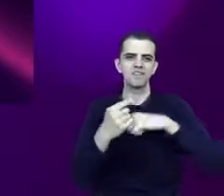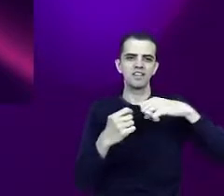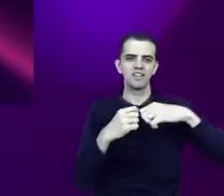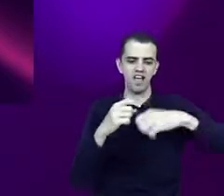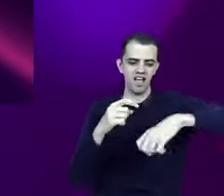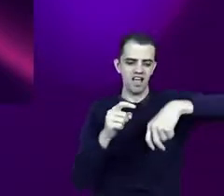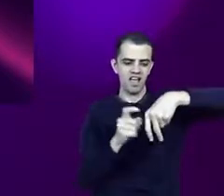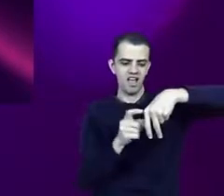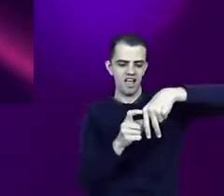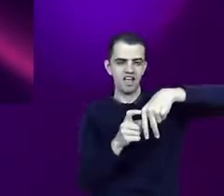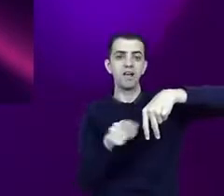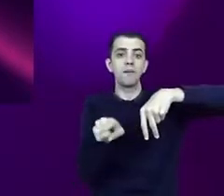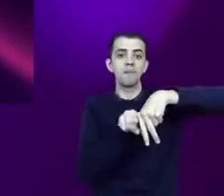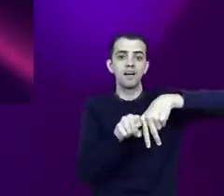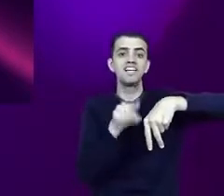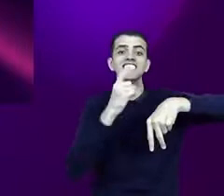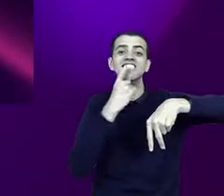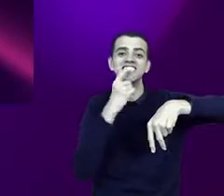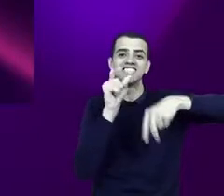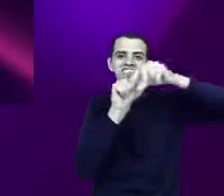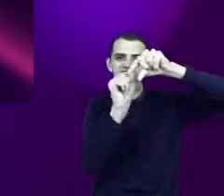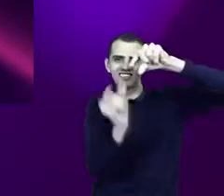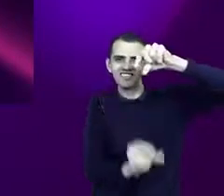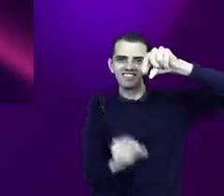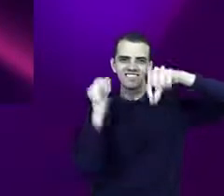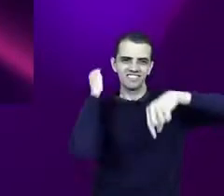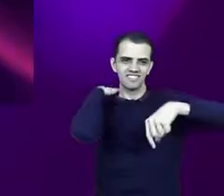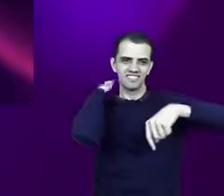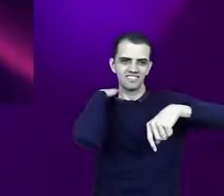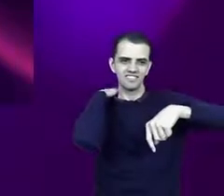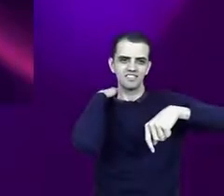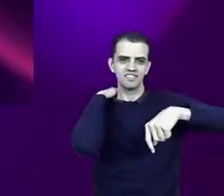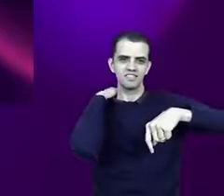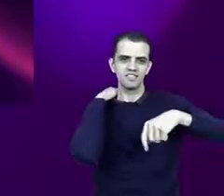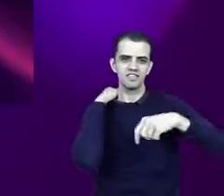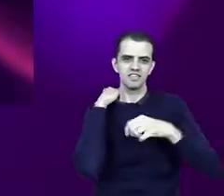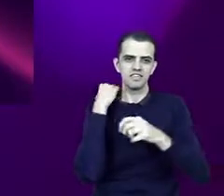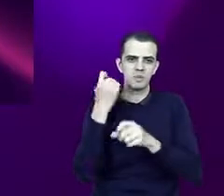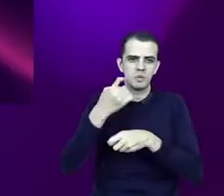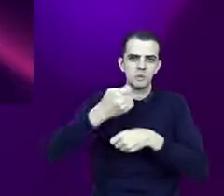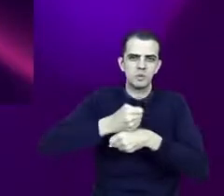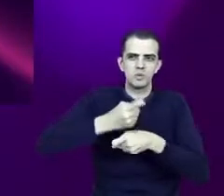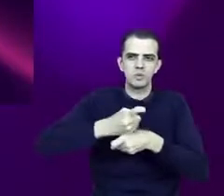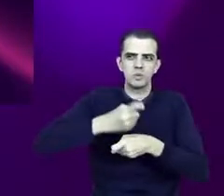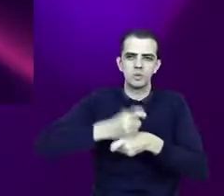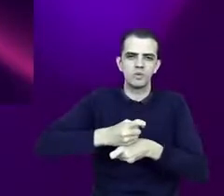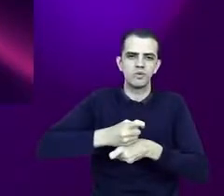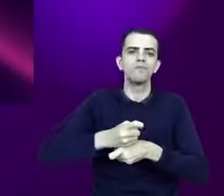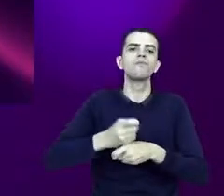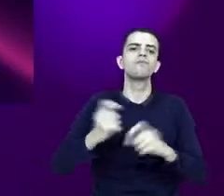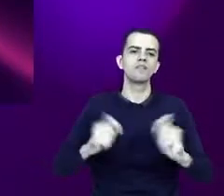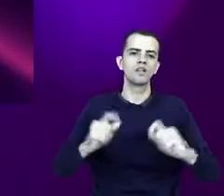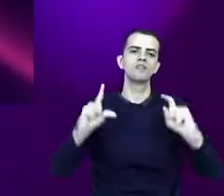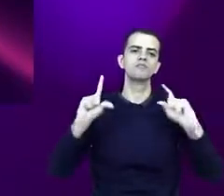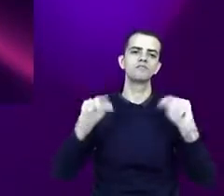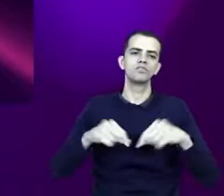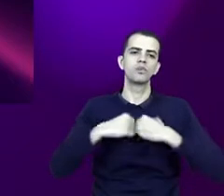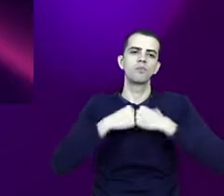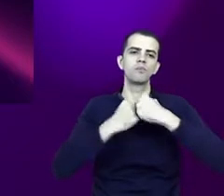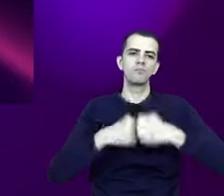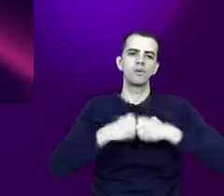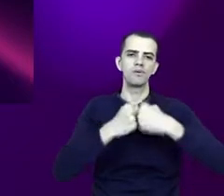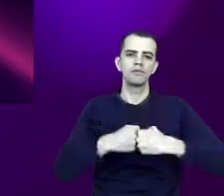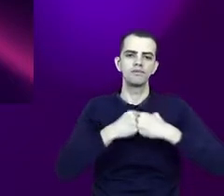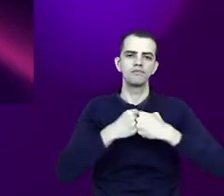a coluna é rígida, levando à diminuição da mobilidade pélvica e, com isso,